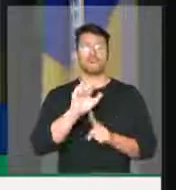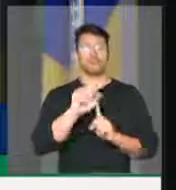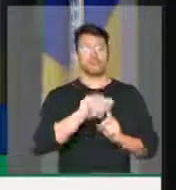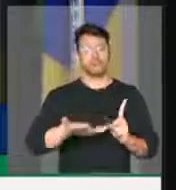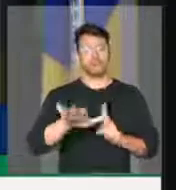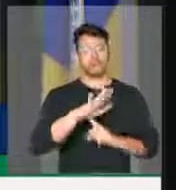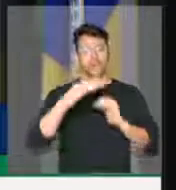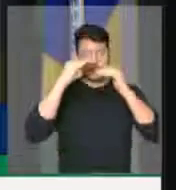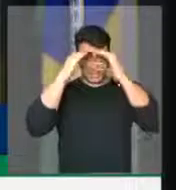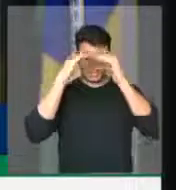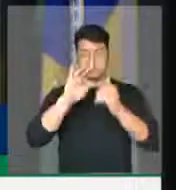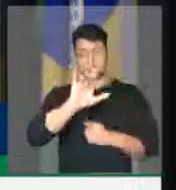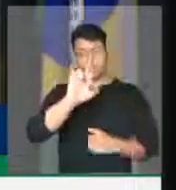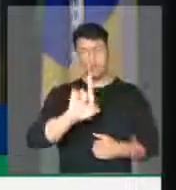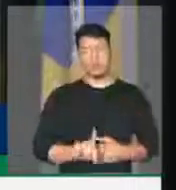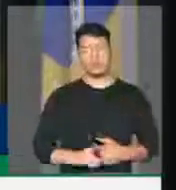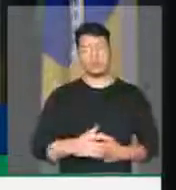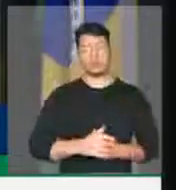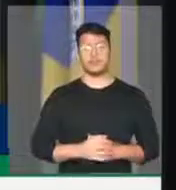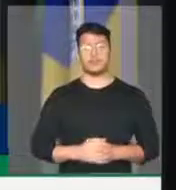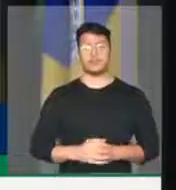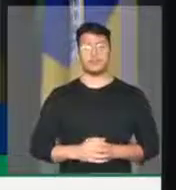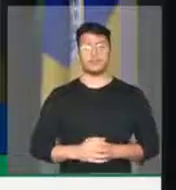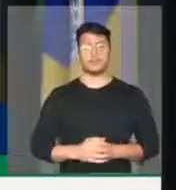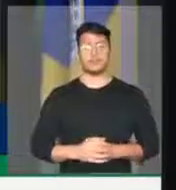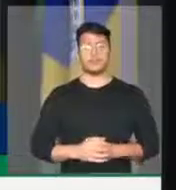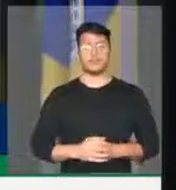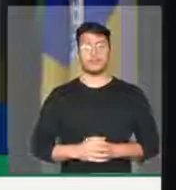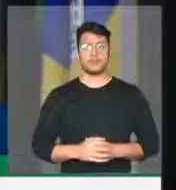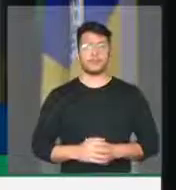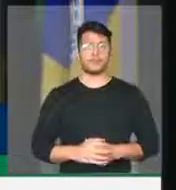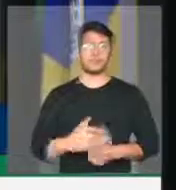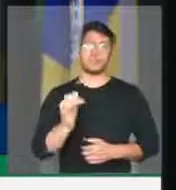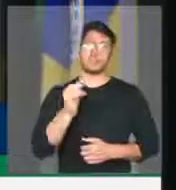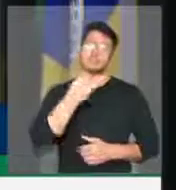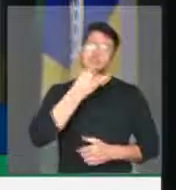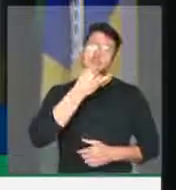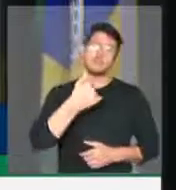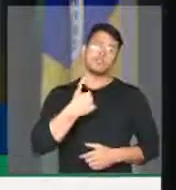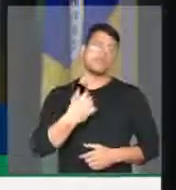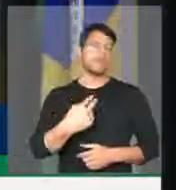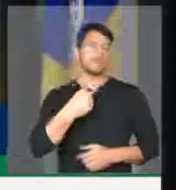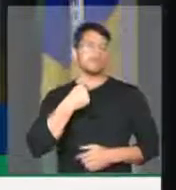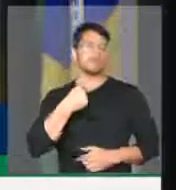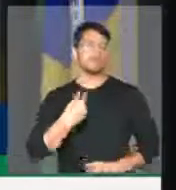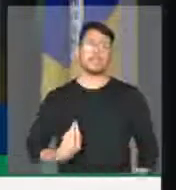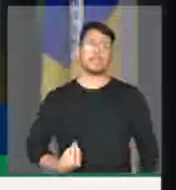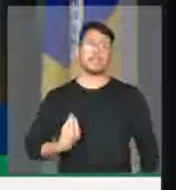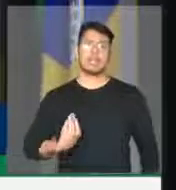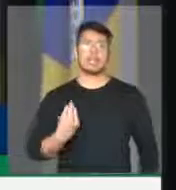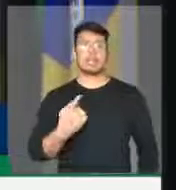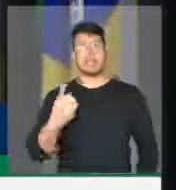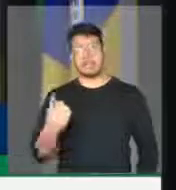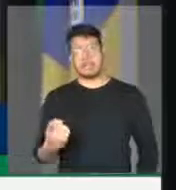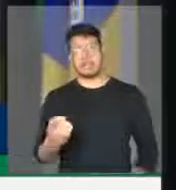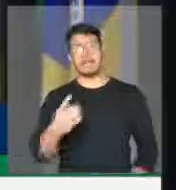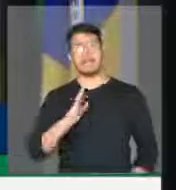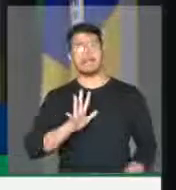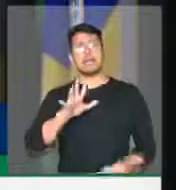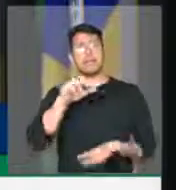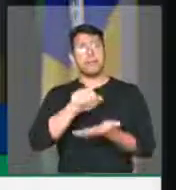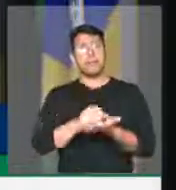Eu lamento muito, senhor presidente, não poder estar nesse momento na posse de Maria Cristina